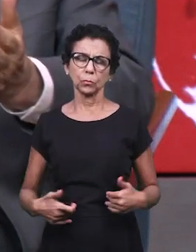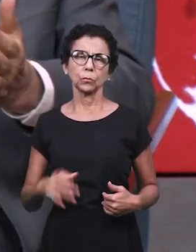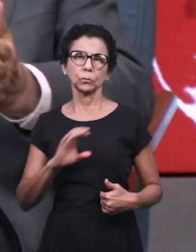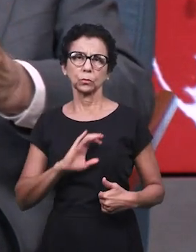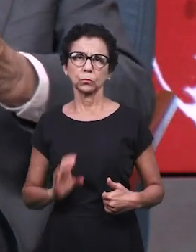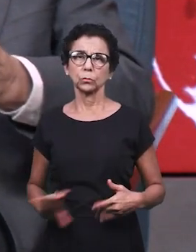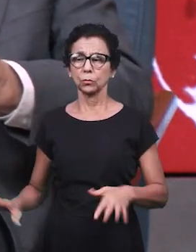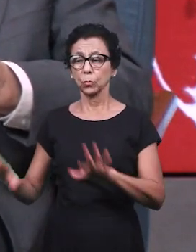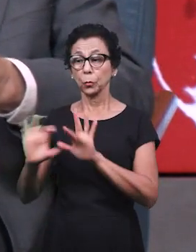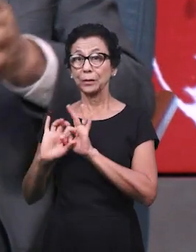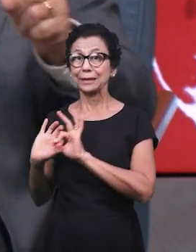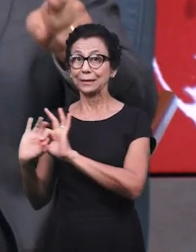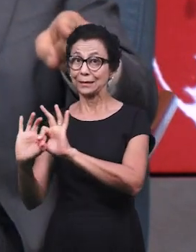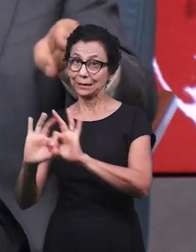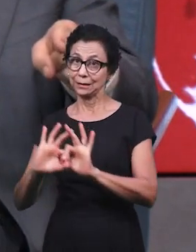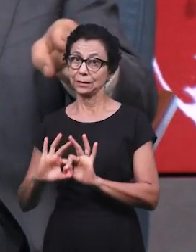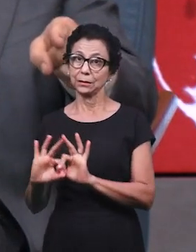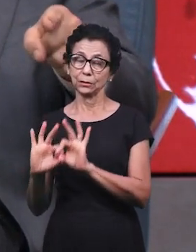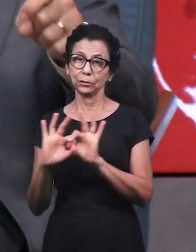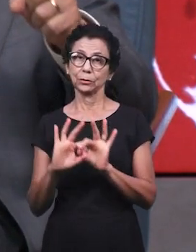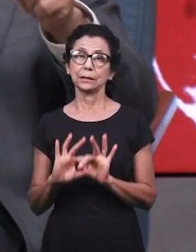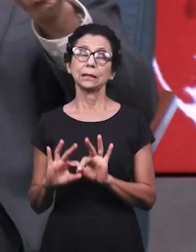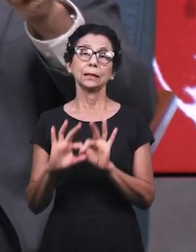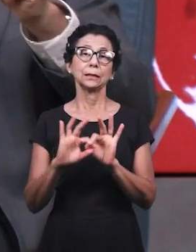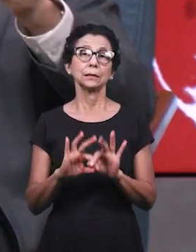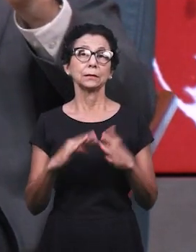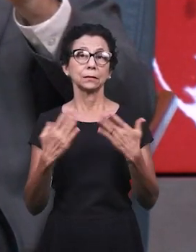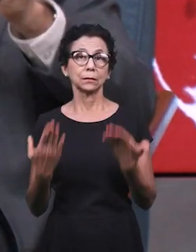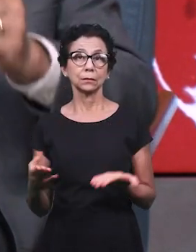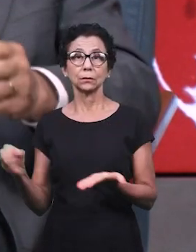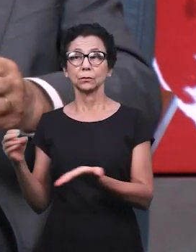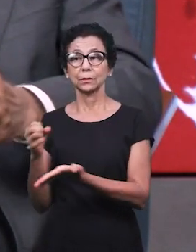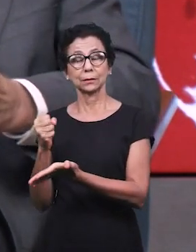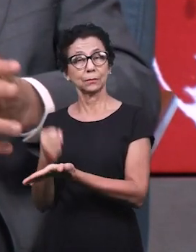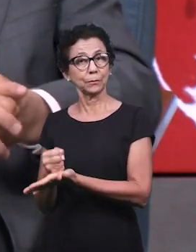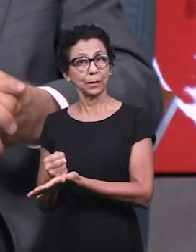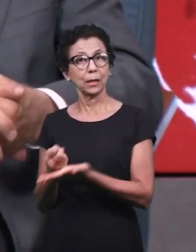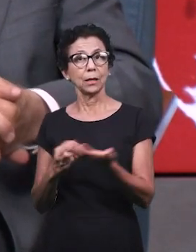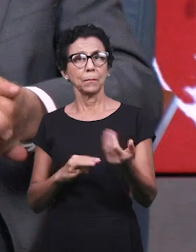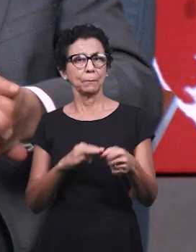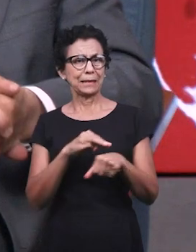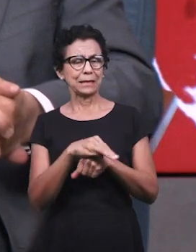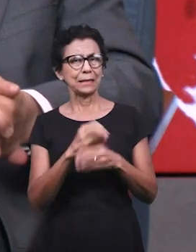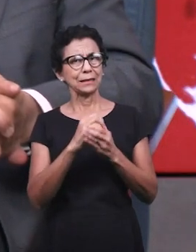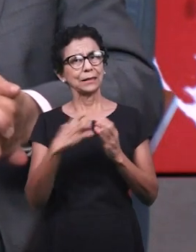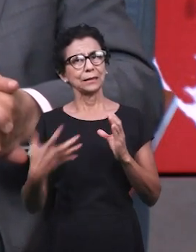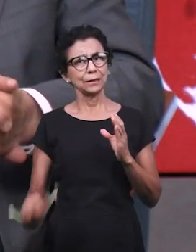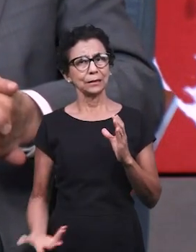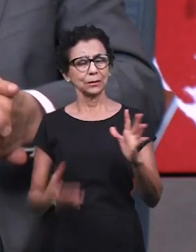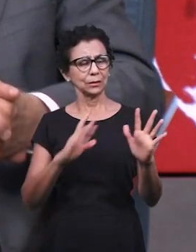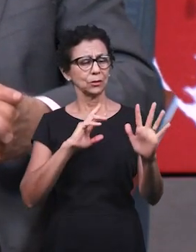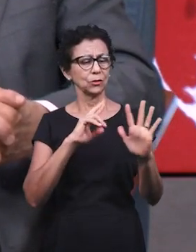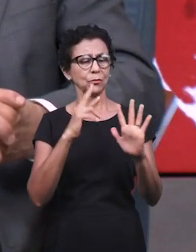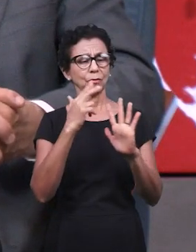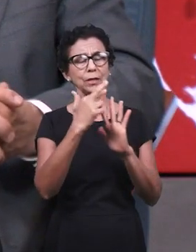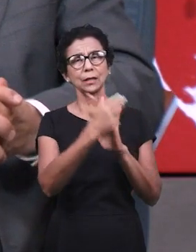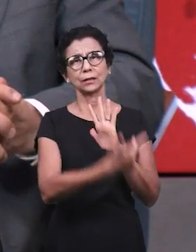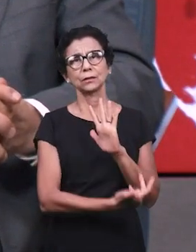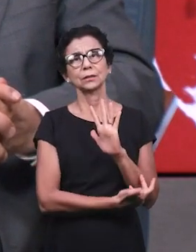vamos observar, já no Novo Testamento, que os ministérios têm características